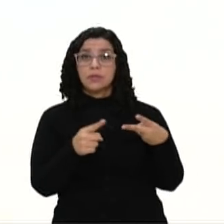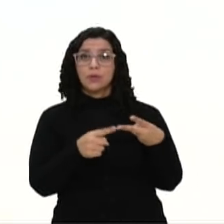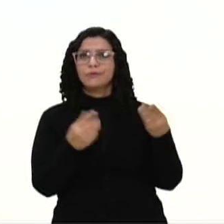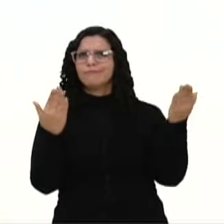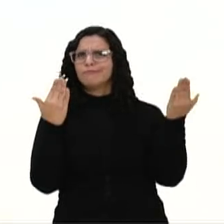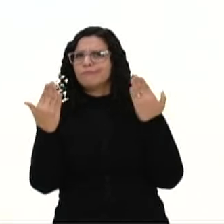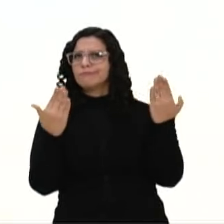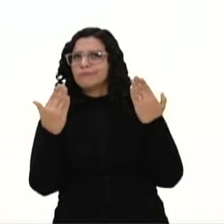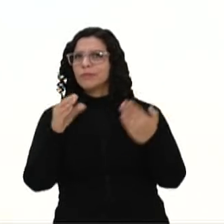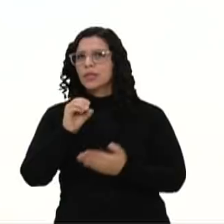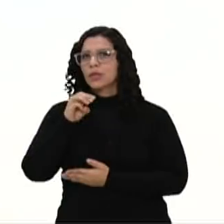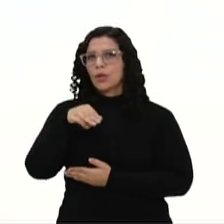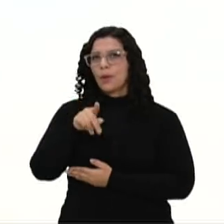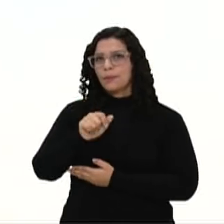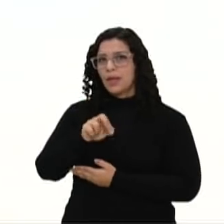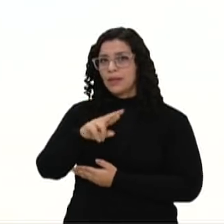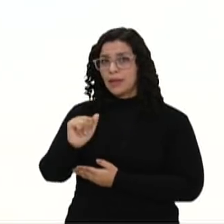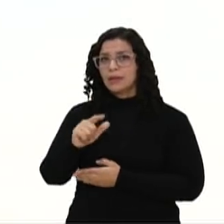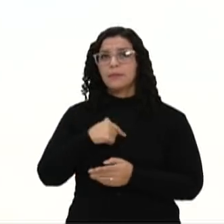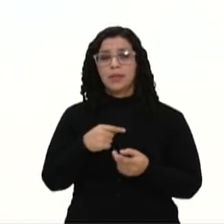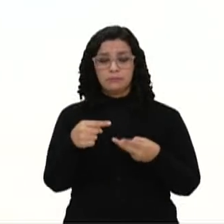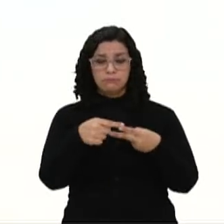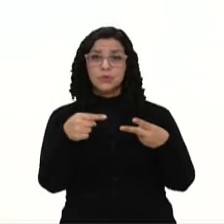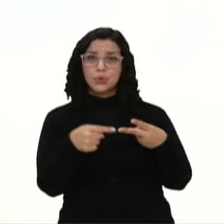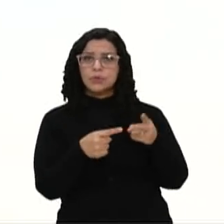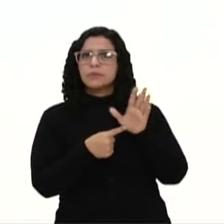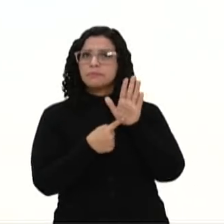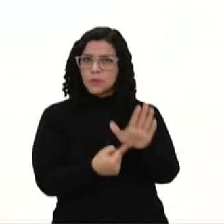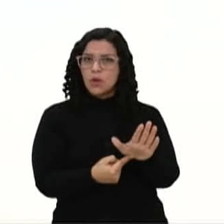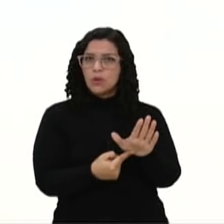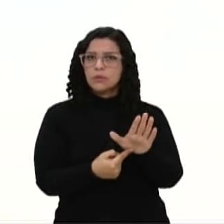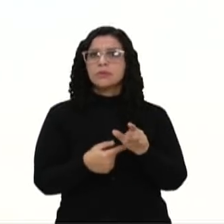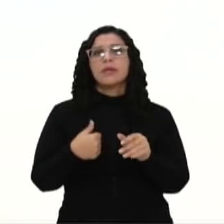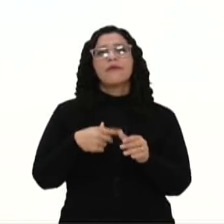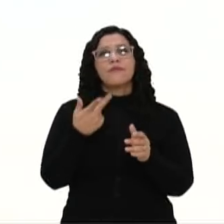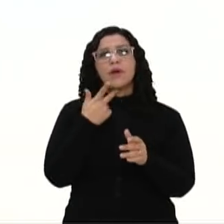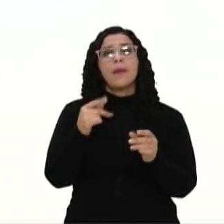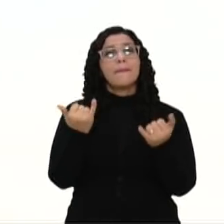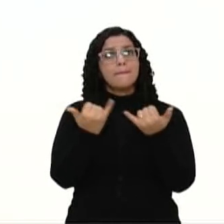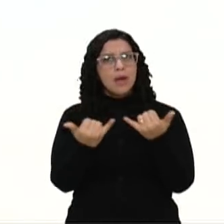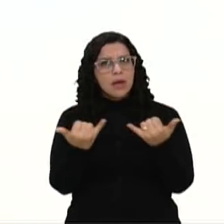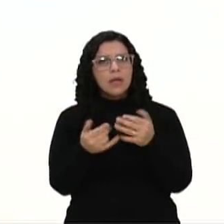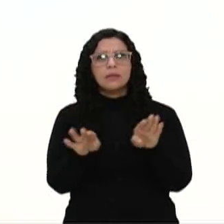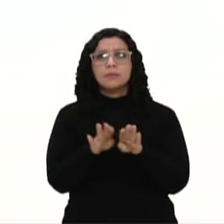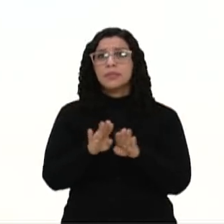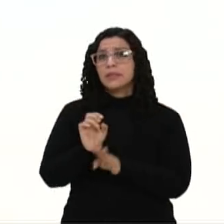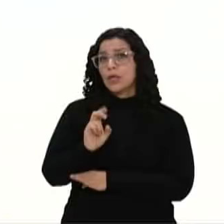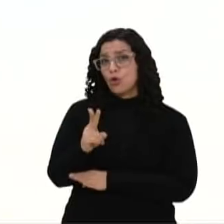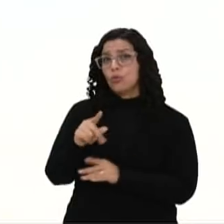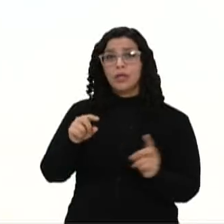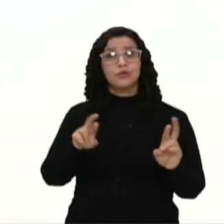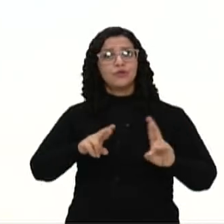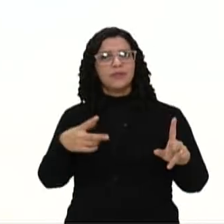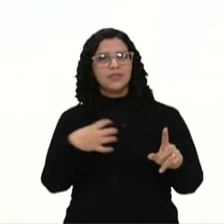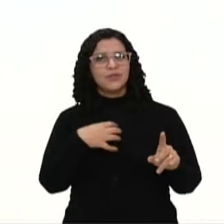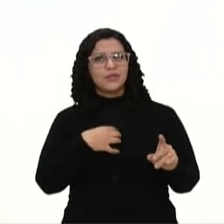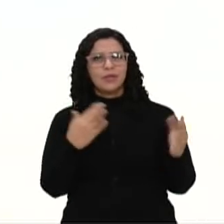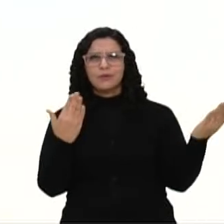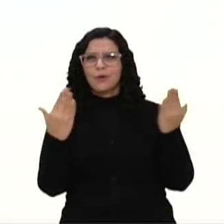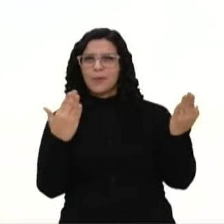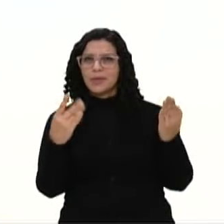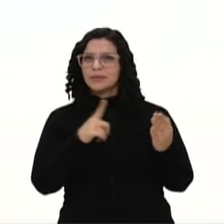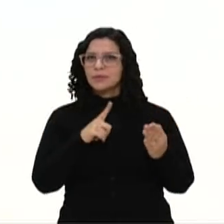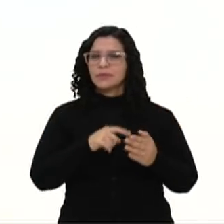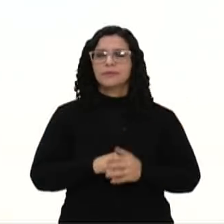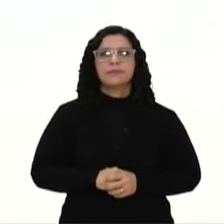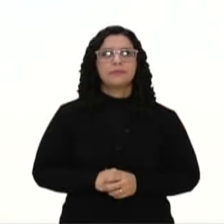de comparação. Duas ideias são apresentadas e ressaltam-se as semelhanças e ou diferenças entre